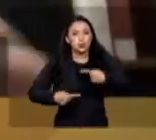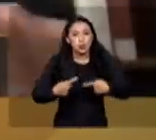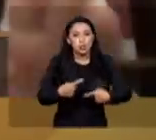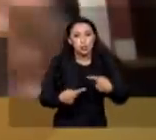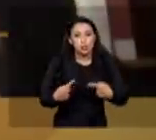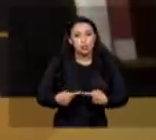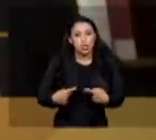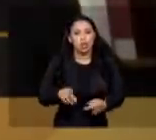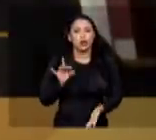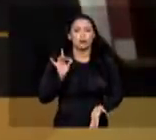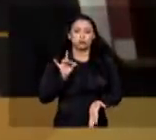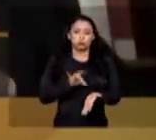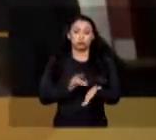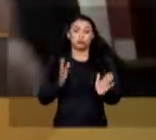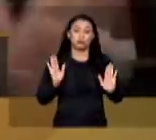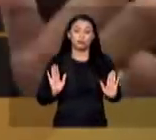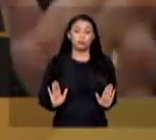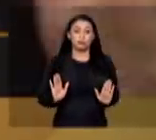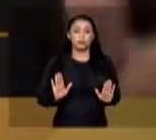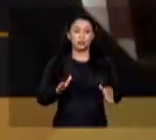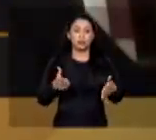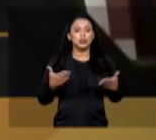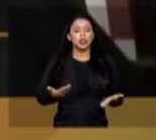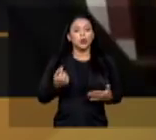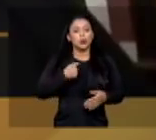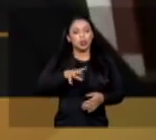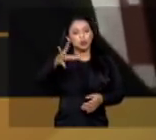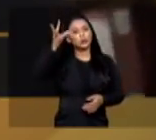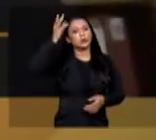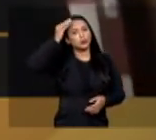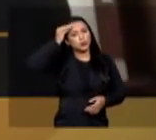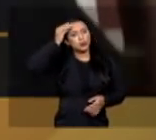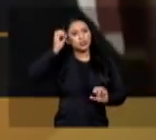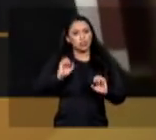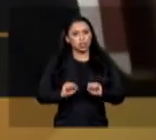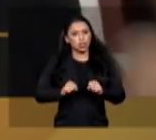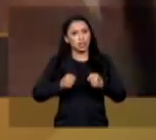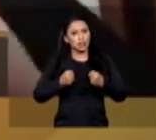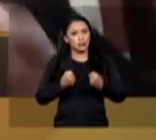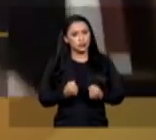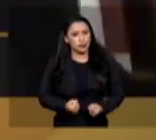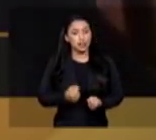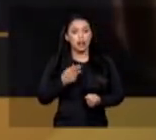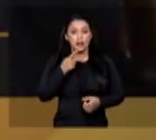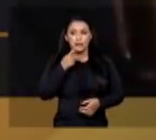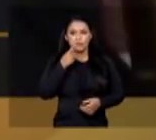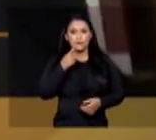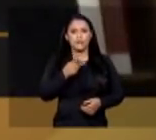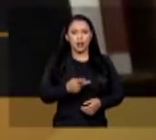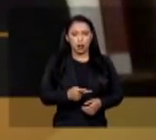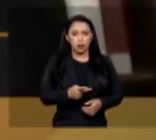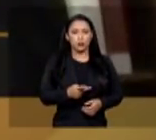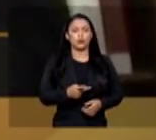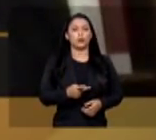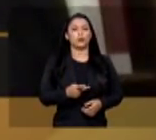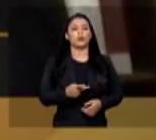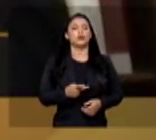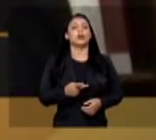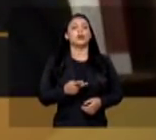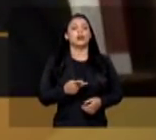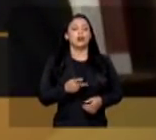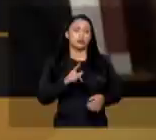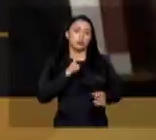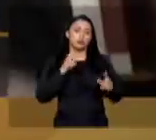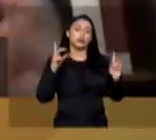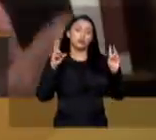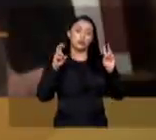foro. Portanto, eu estou consciente de que a defesa realmente se manifestou en passant, de passagem, sobre